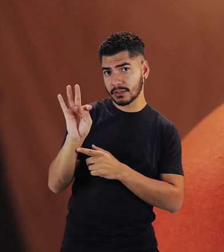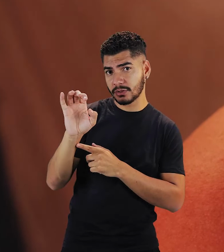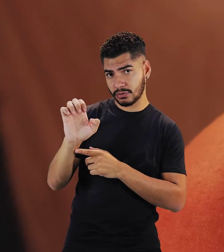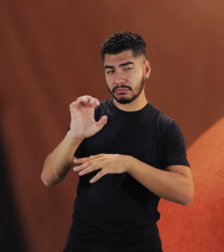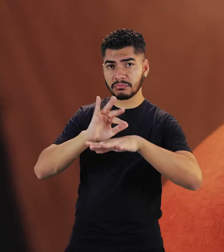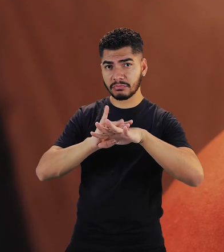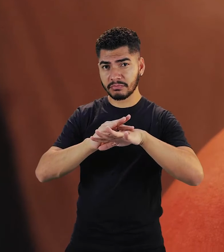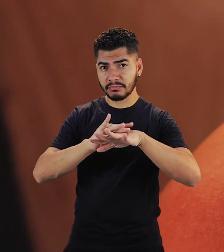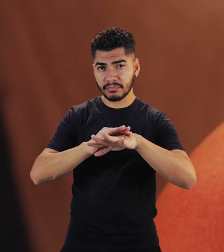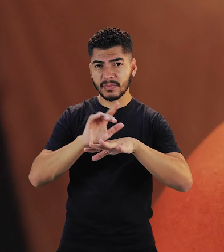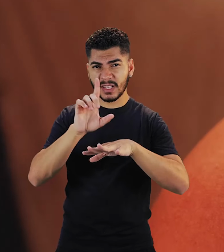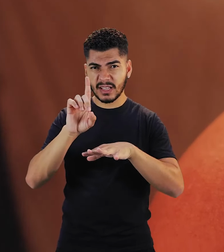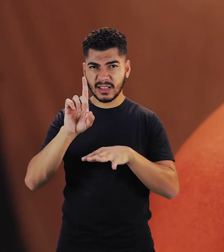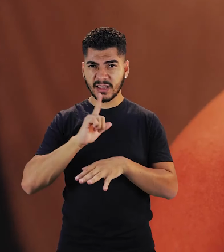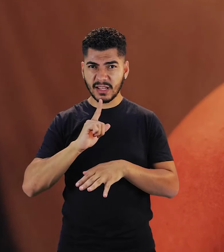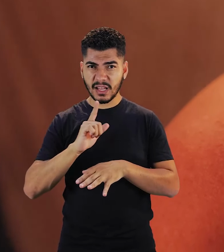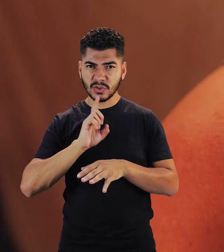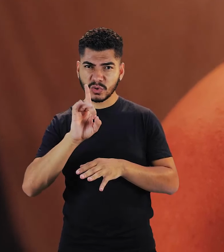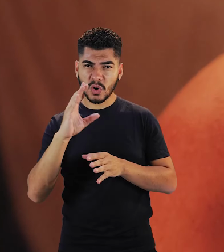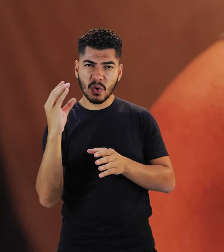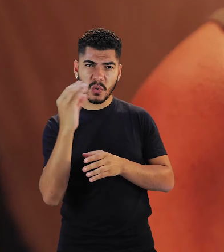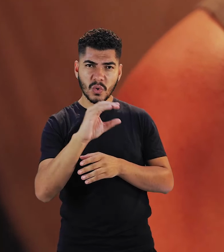que os cientistas colocam nela.